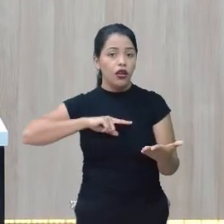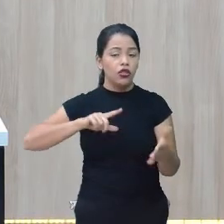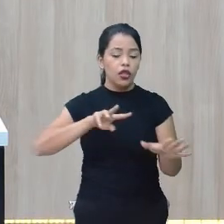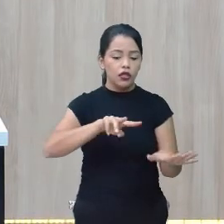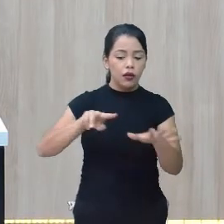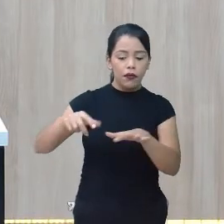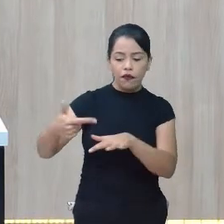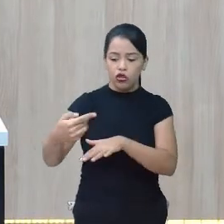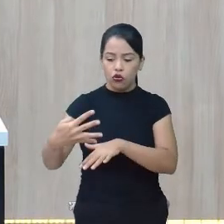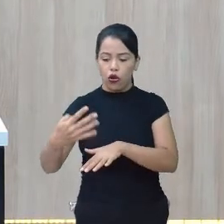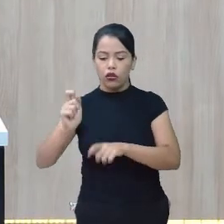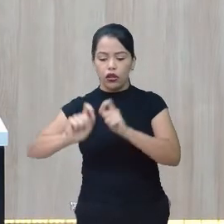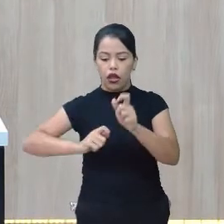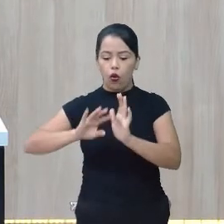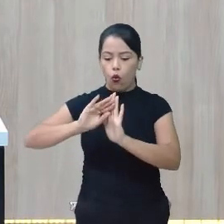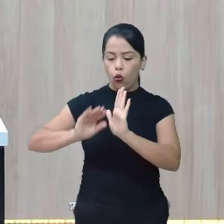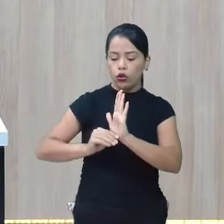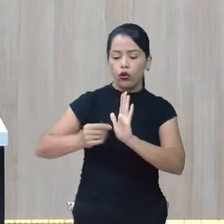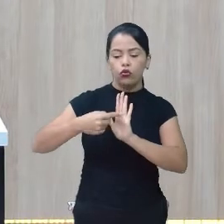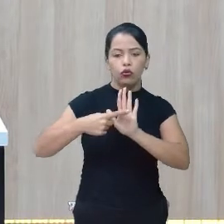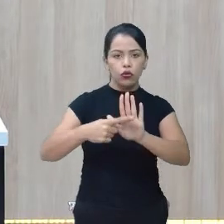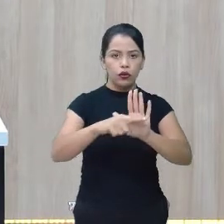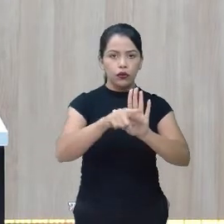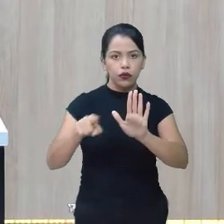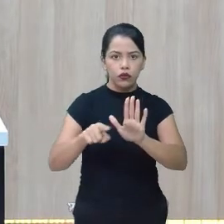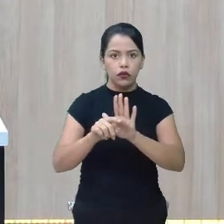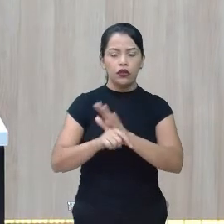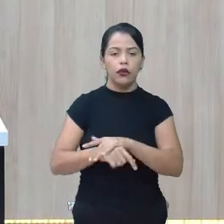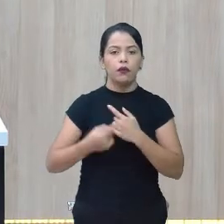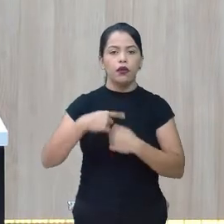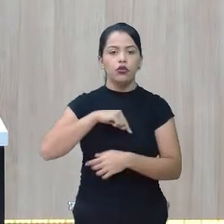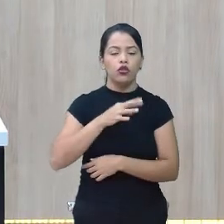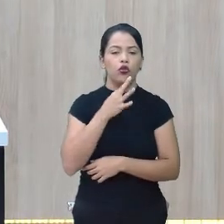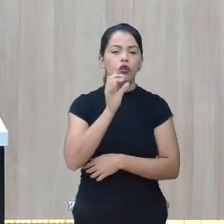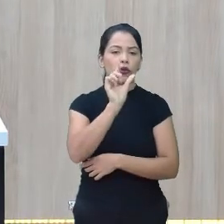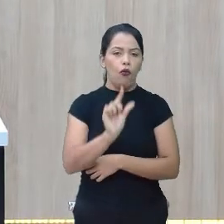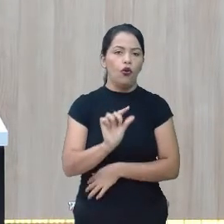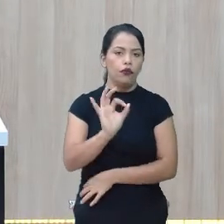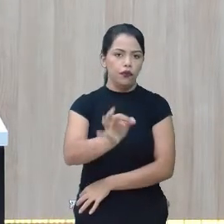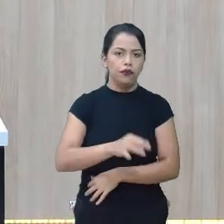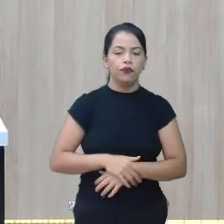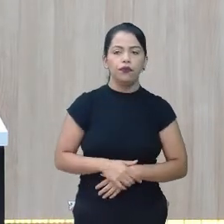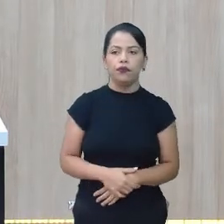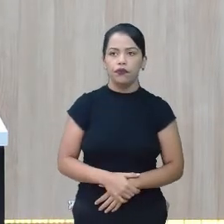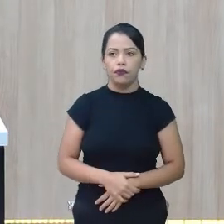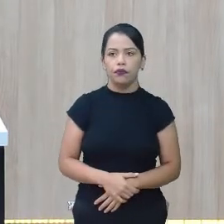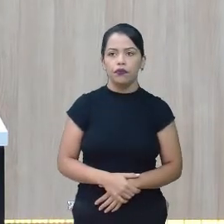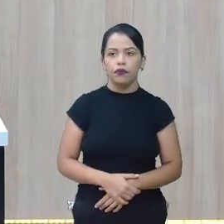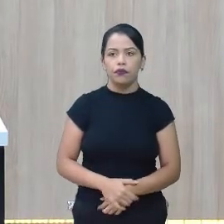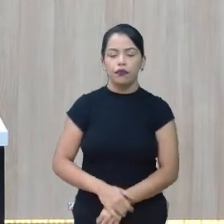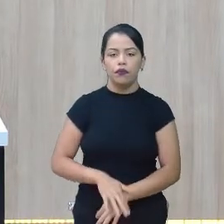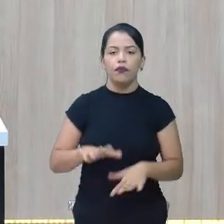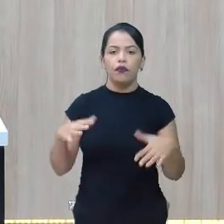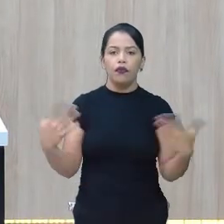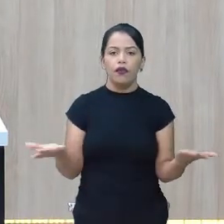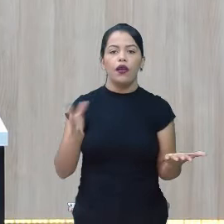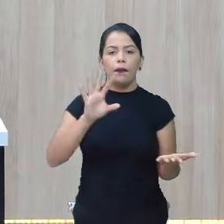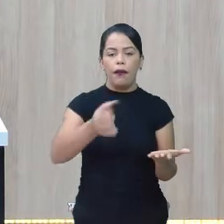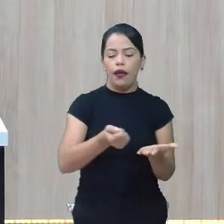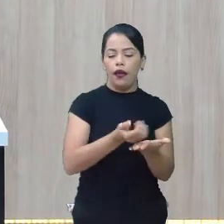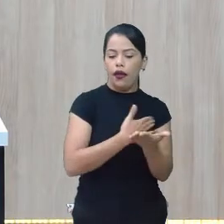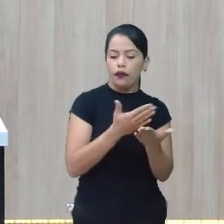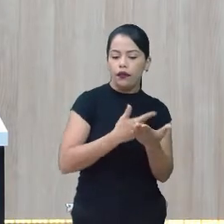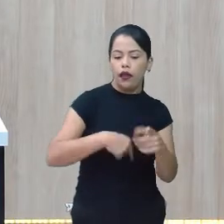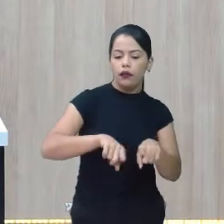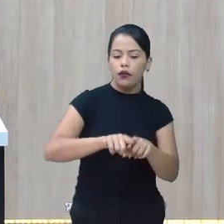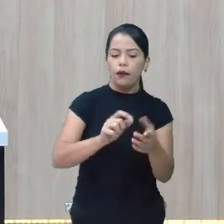semana 24, que é o conteúdo que eu trouxe hoje para a gente conhecer um pouquinho, tá certo? Então, pega o seu caderno e